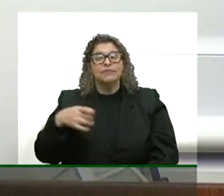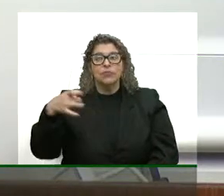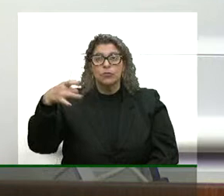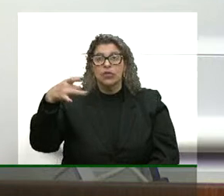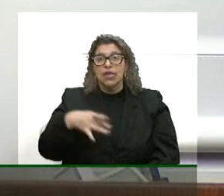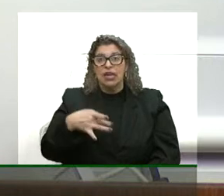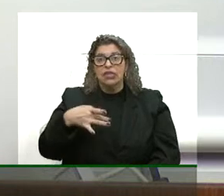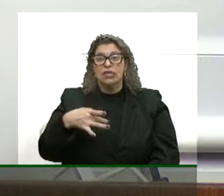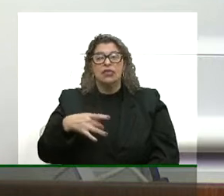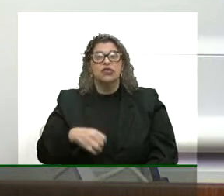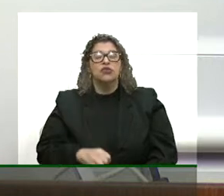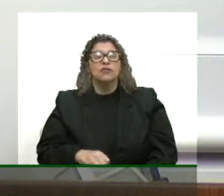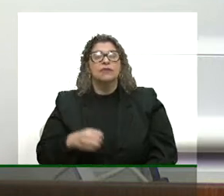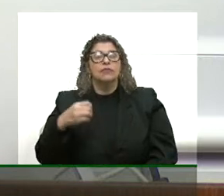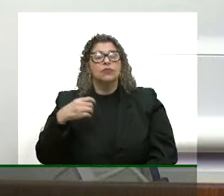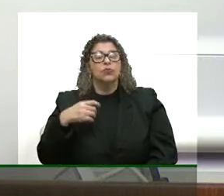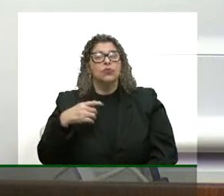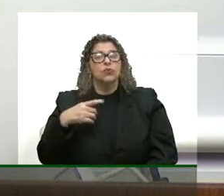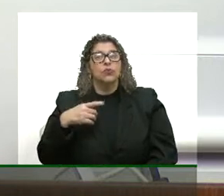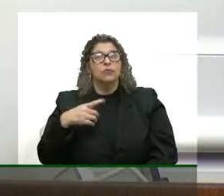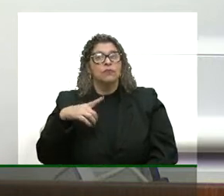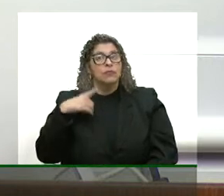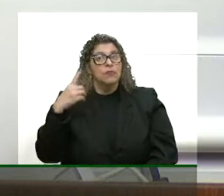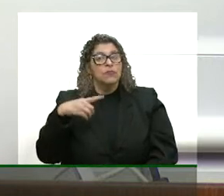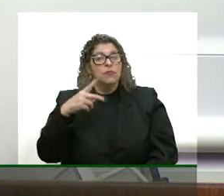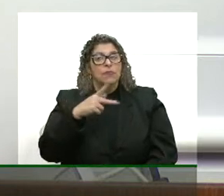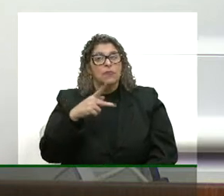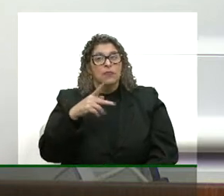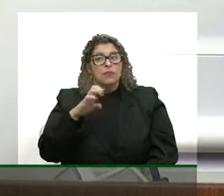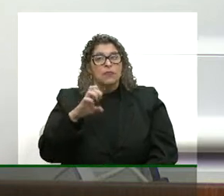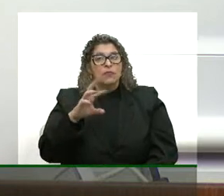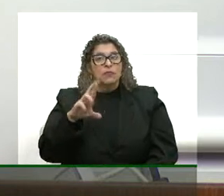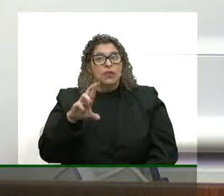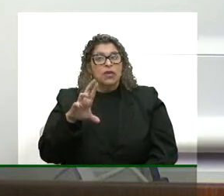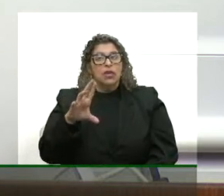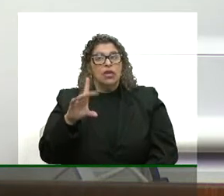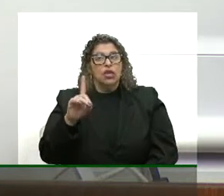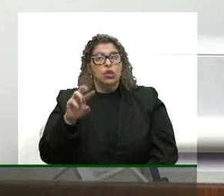Desiste, deputado Juliana Brizola. Deputado Pedro Pereira.